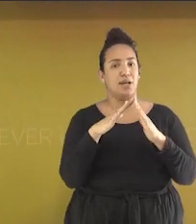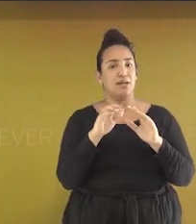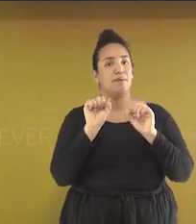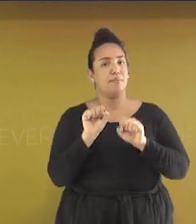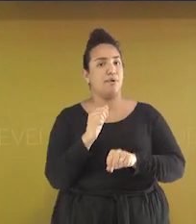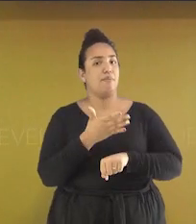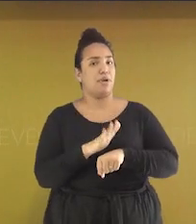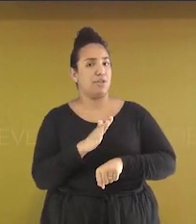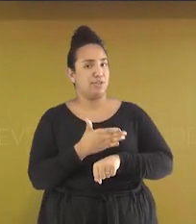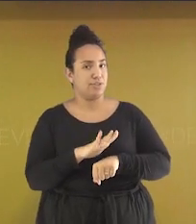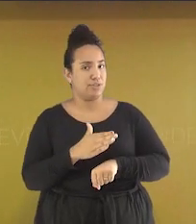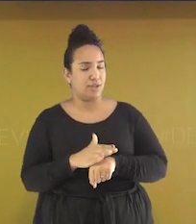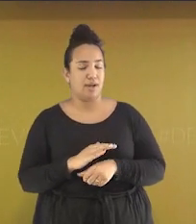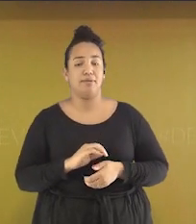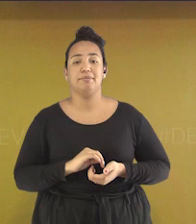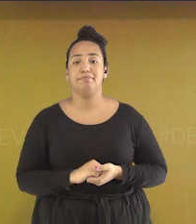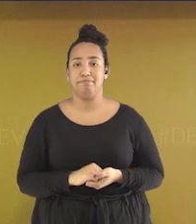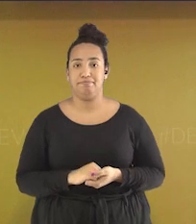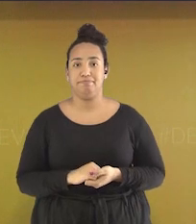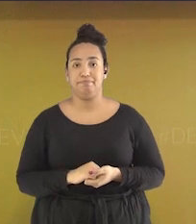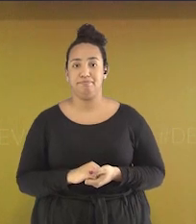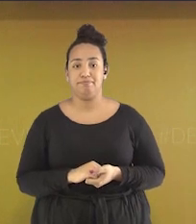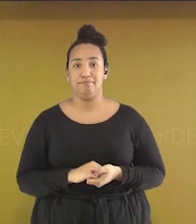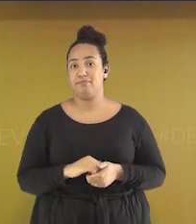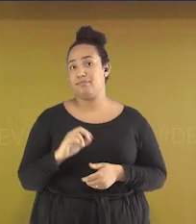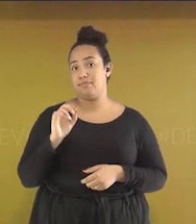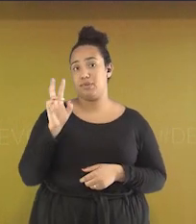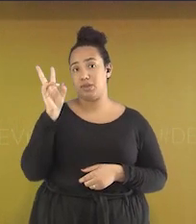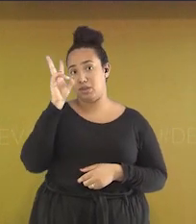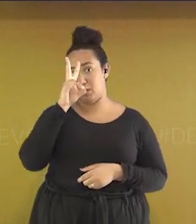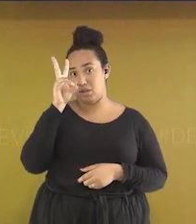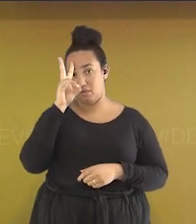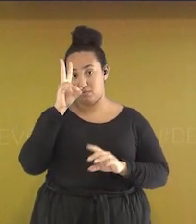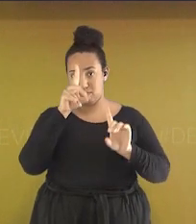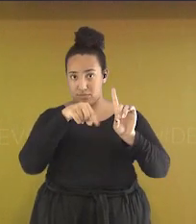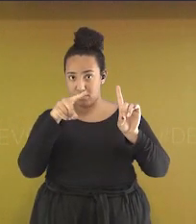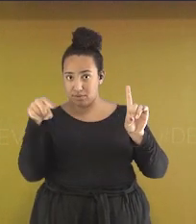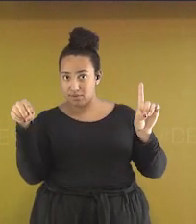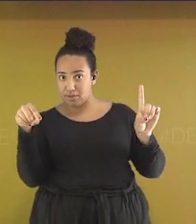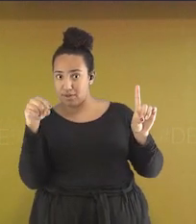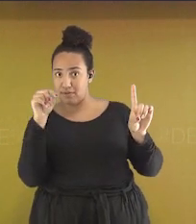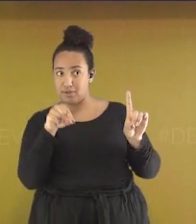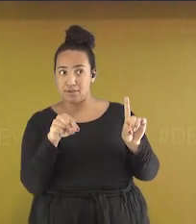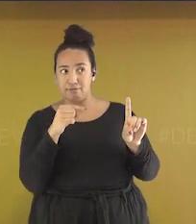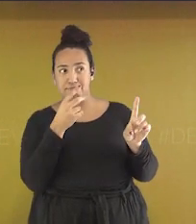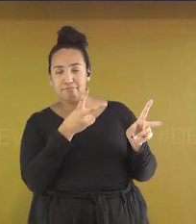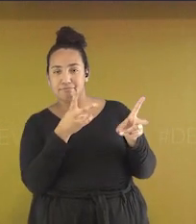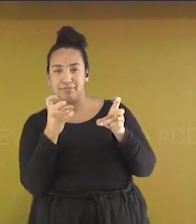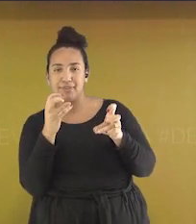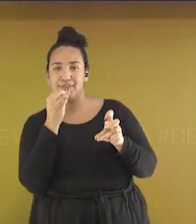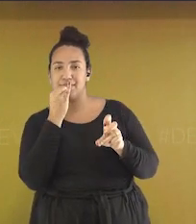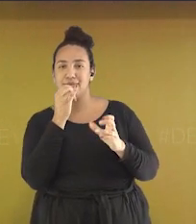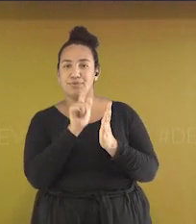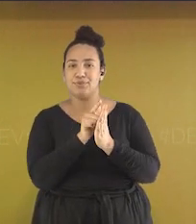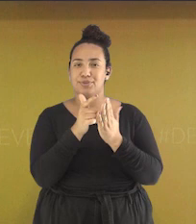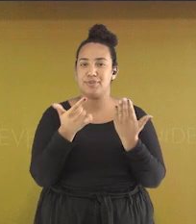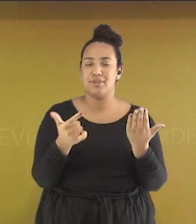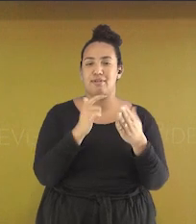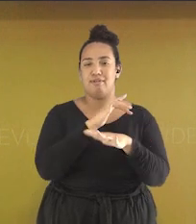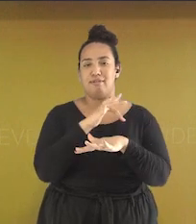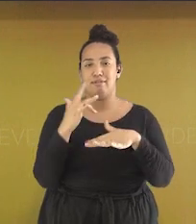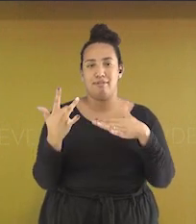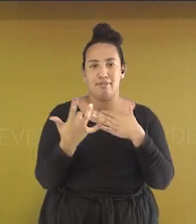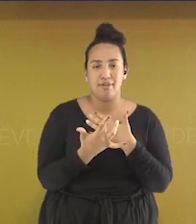esse conhecimento que você aprendeu? Registre algum gráfico que tenha visto em meios de comunicação, como jornais,